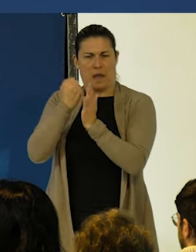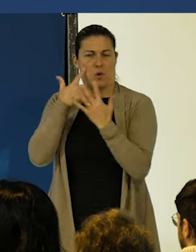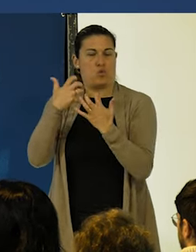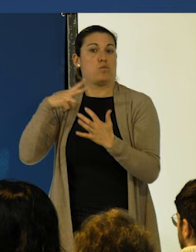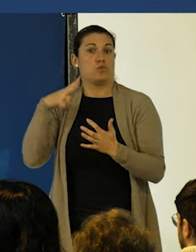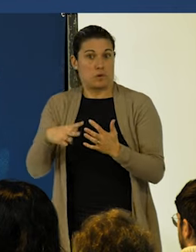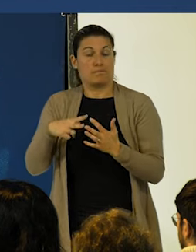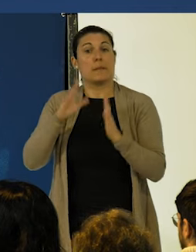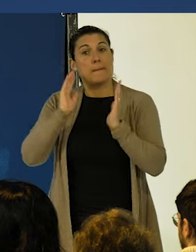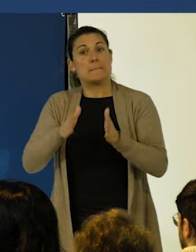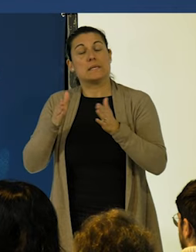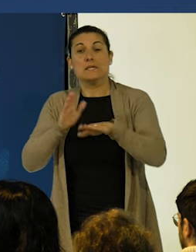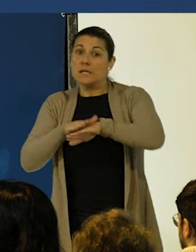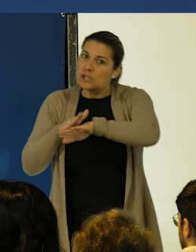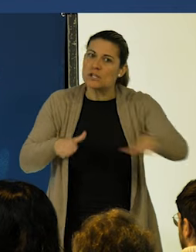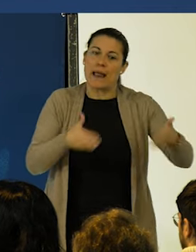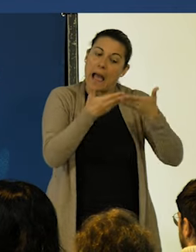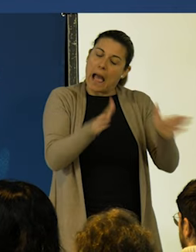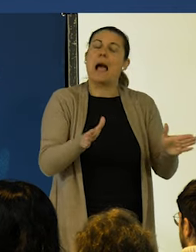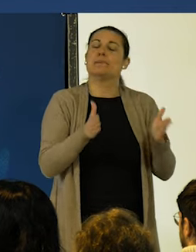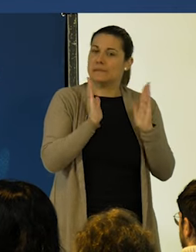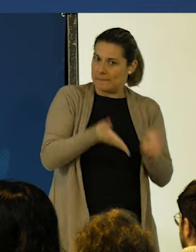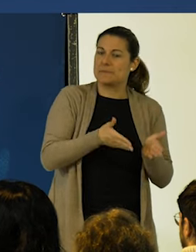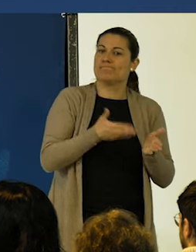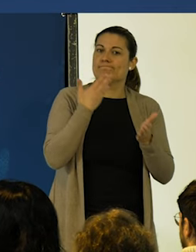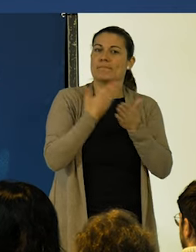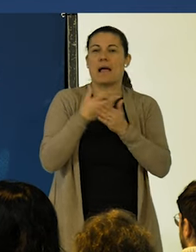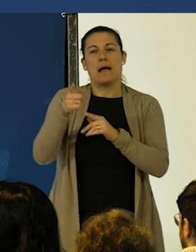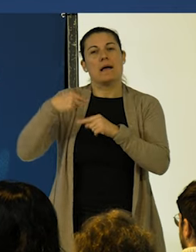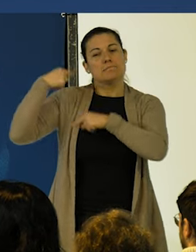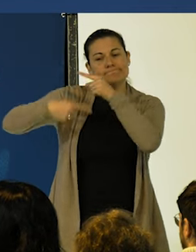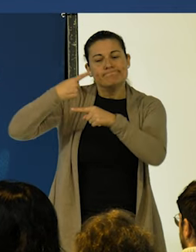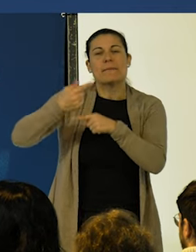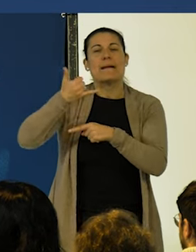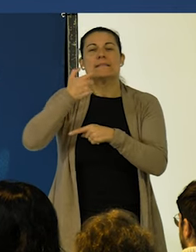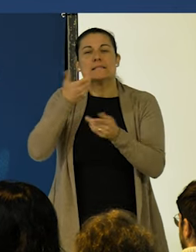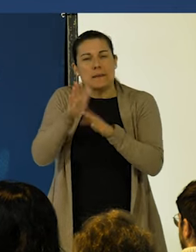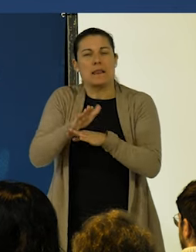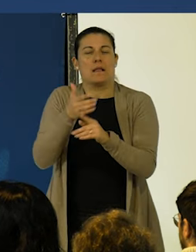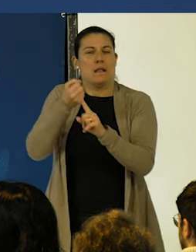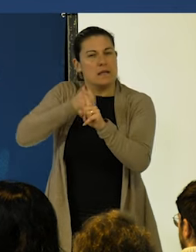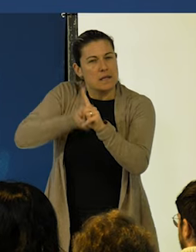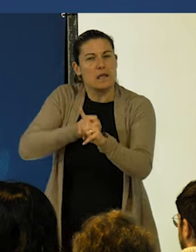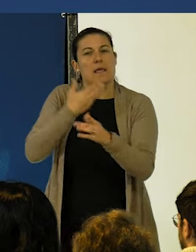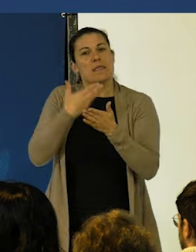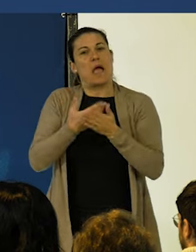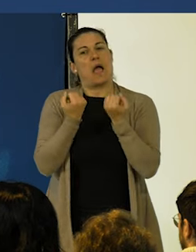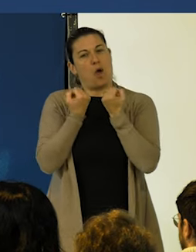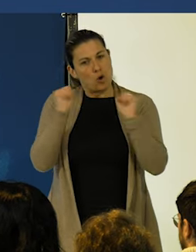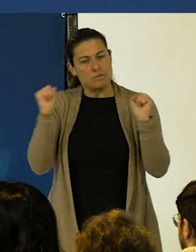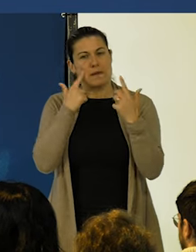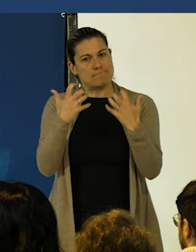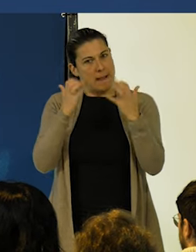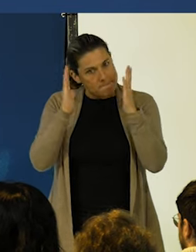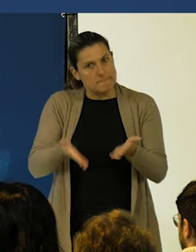Era necessário abrir um novo campo da esquerda, que transformasse a herança das lutas do 25 de Abril num protagonismo autónomo, que